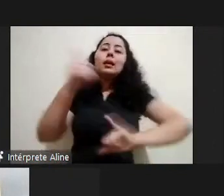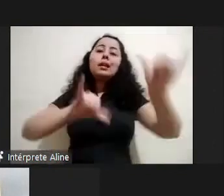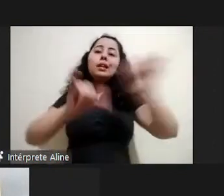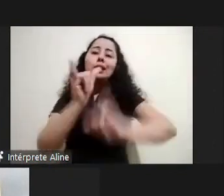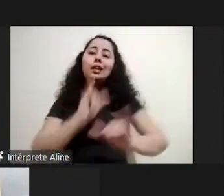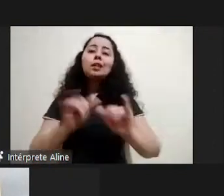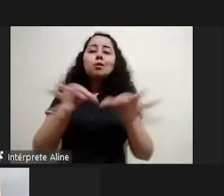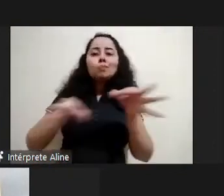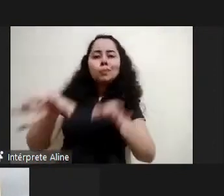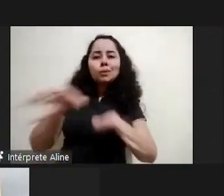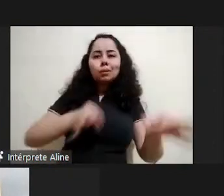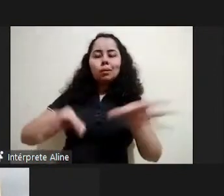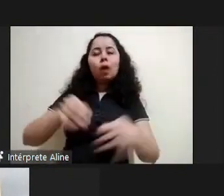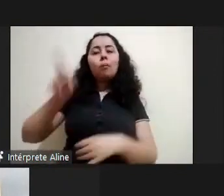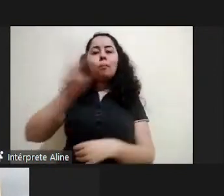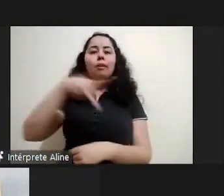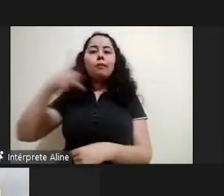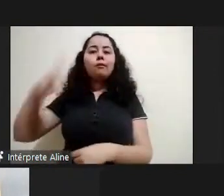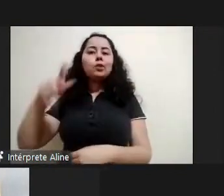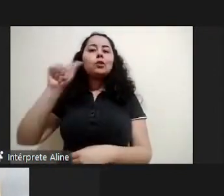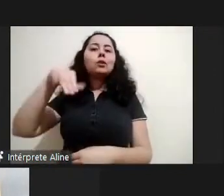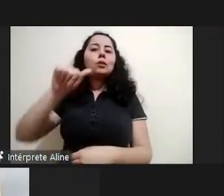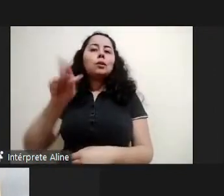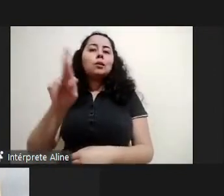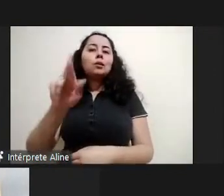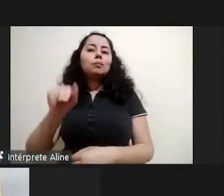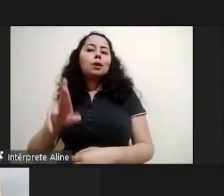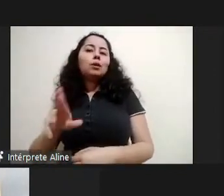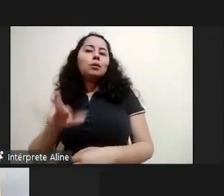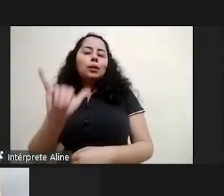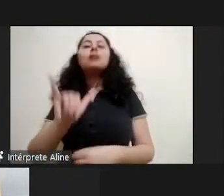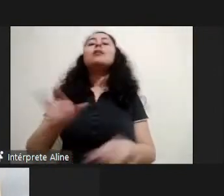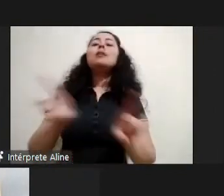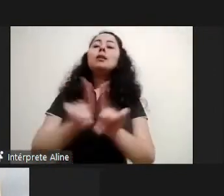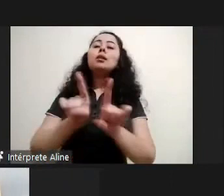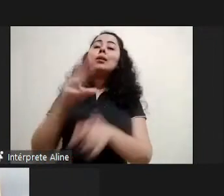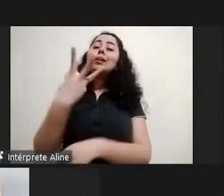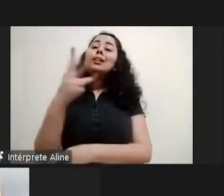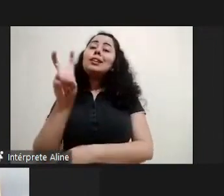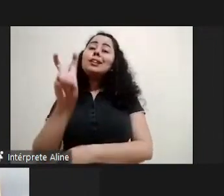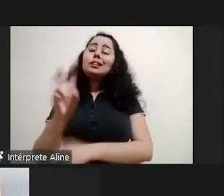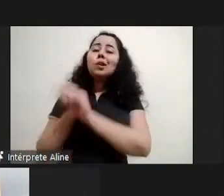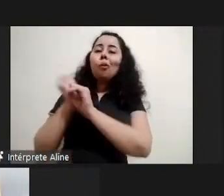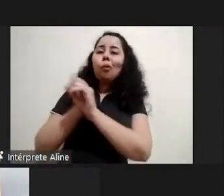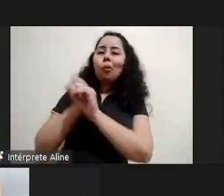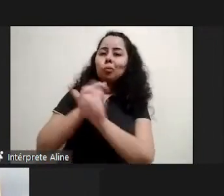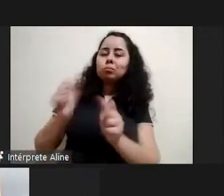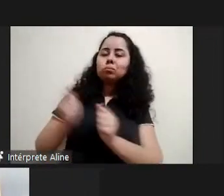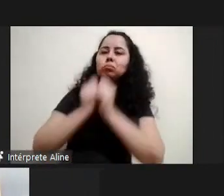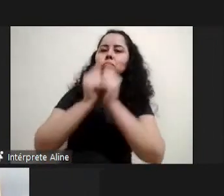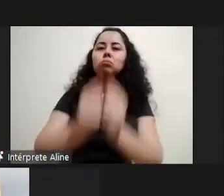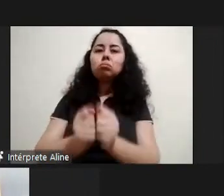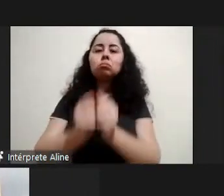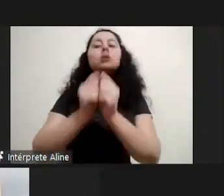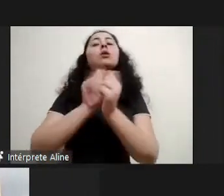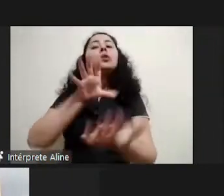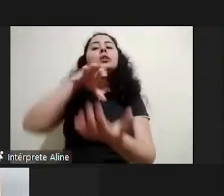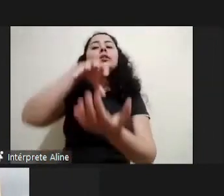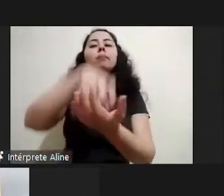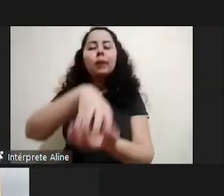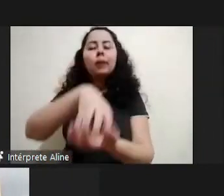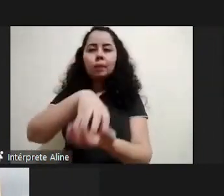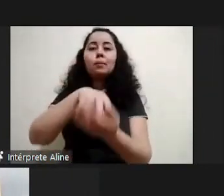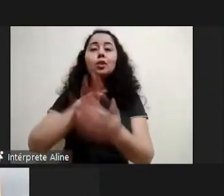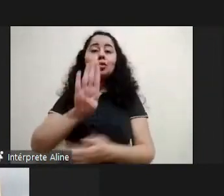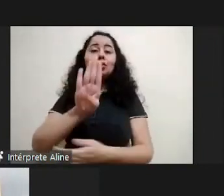O professor Amauri, ao longo dos seus 35 anos de atividade docente, junto ao Departamento de Bioquímica do ICB, ministrou aulas em